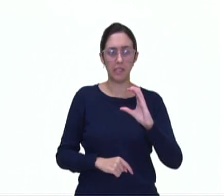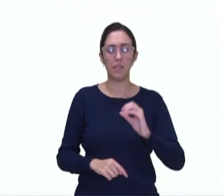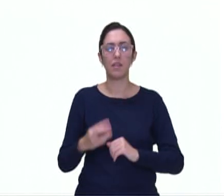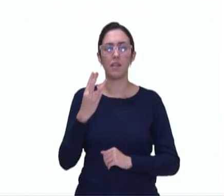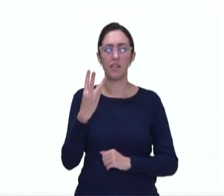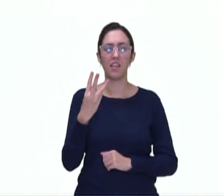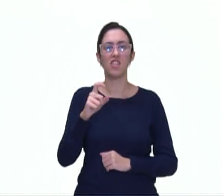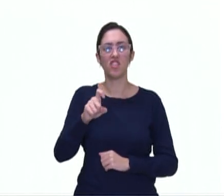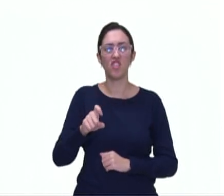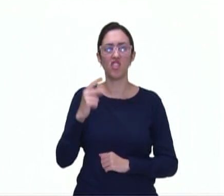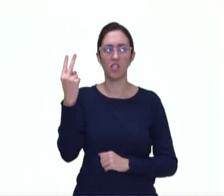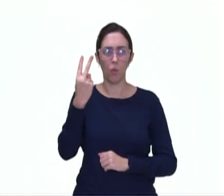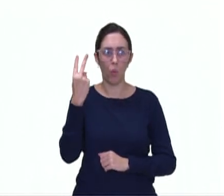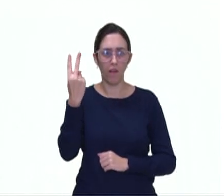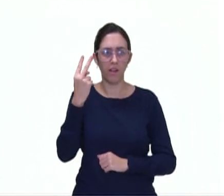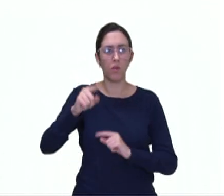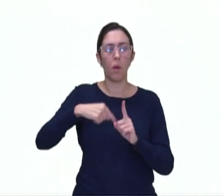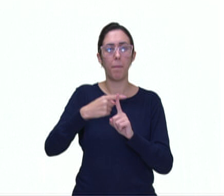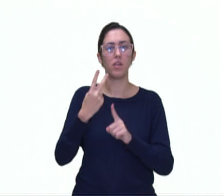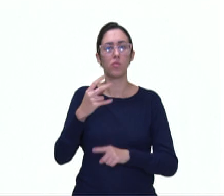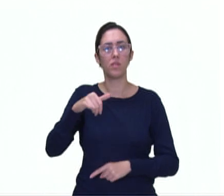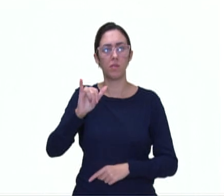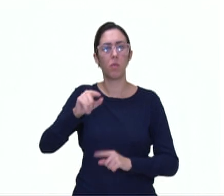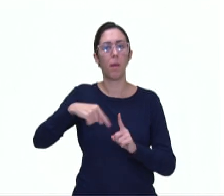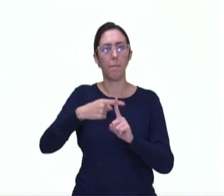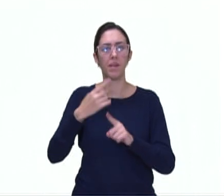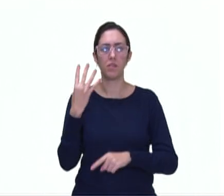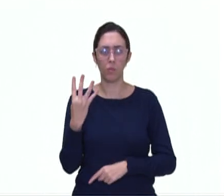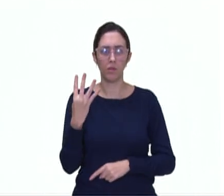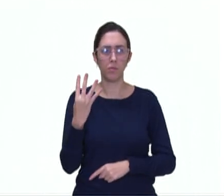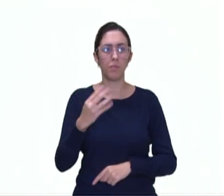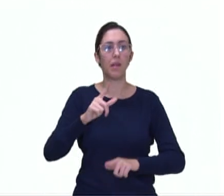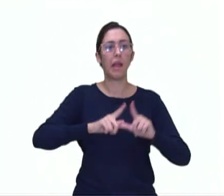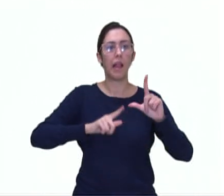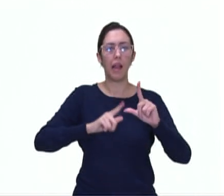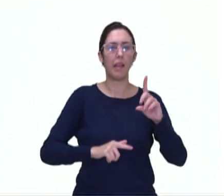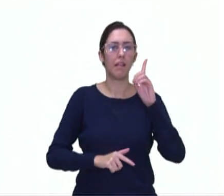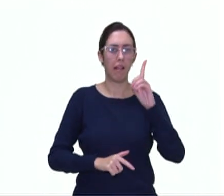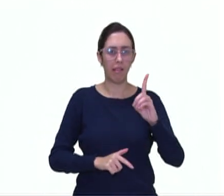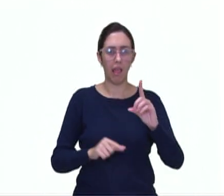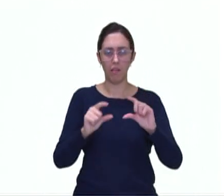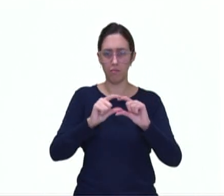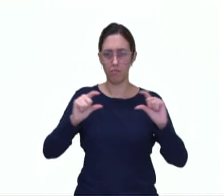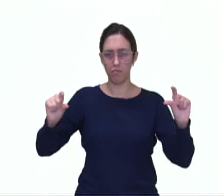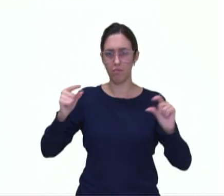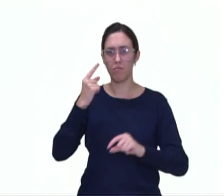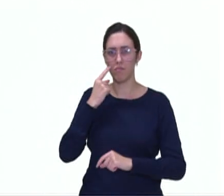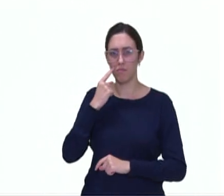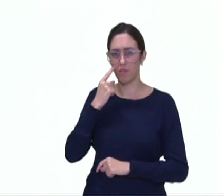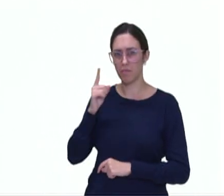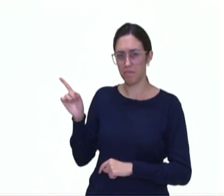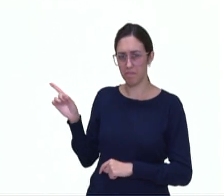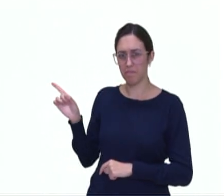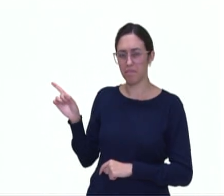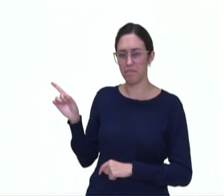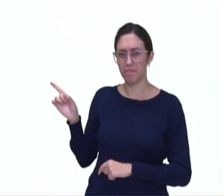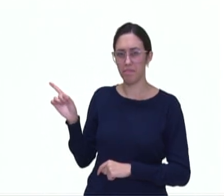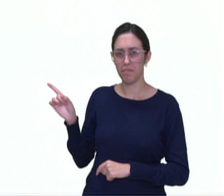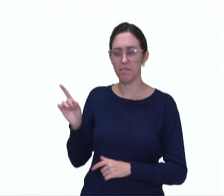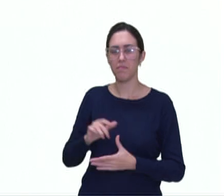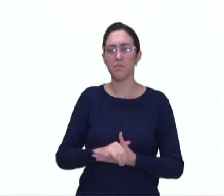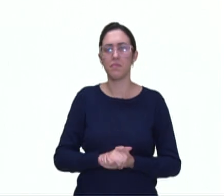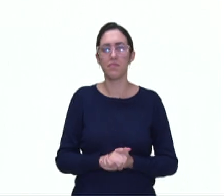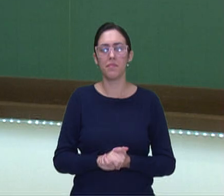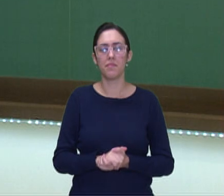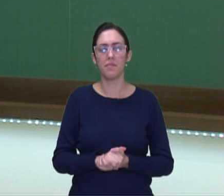2y mais 4. E a letra D, 5 menos 1 elevado ao quadrado mais 18 dividido por 3 menos